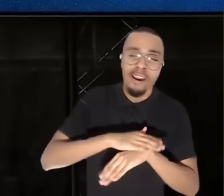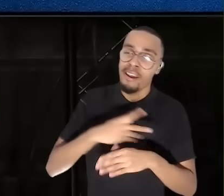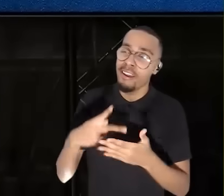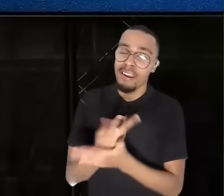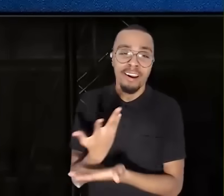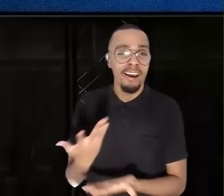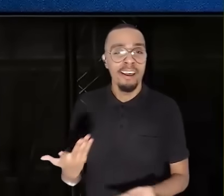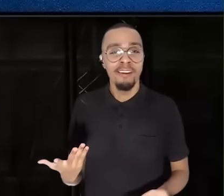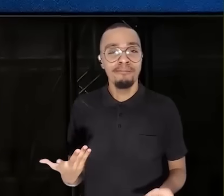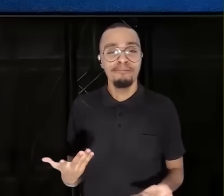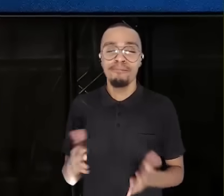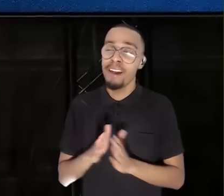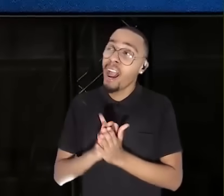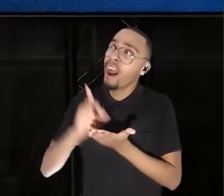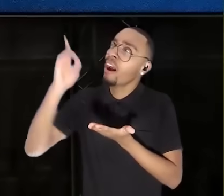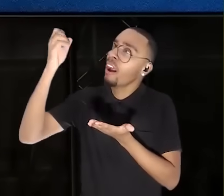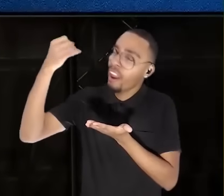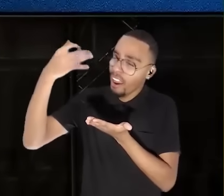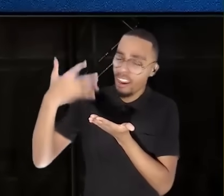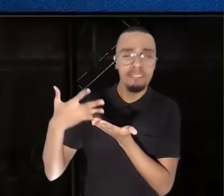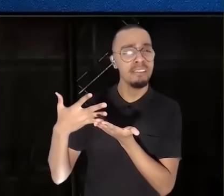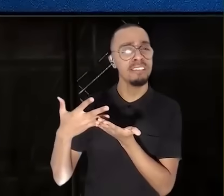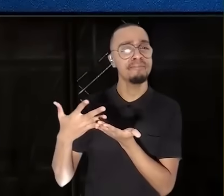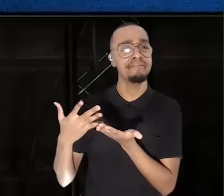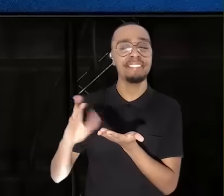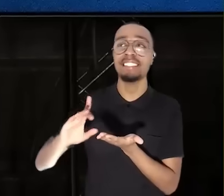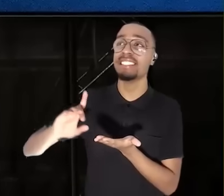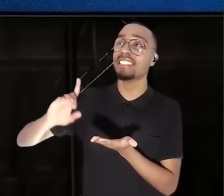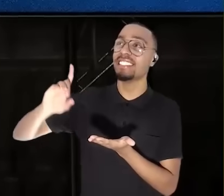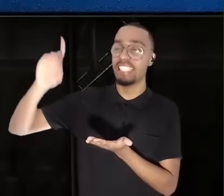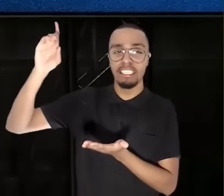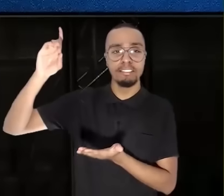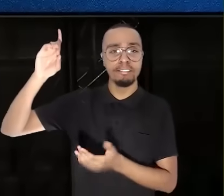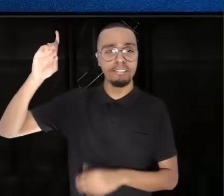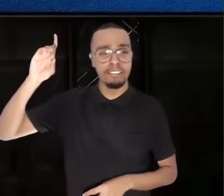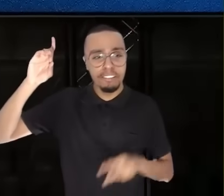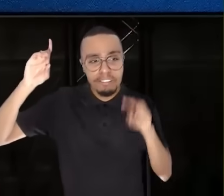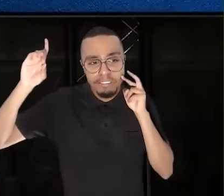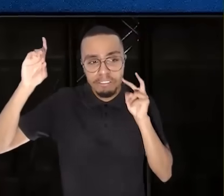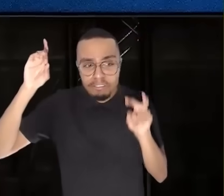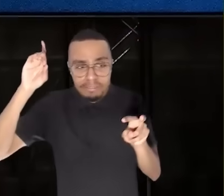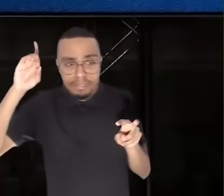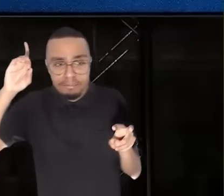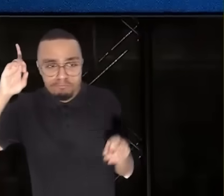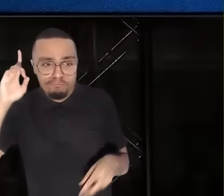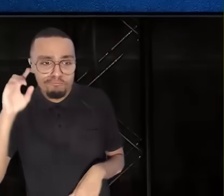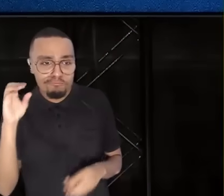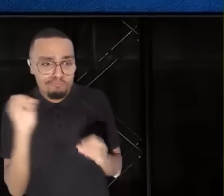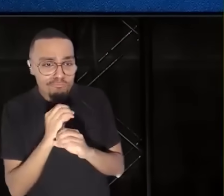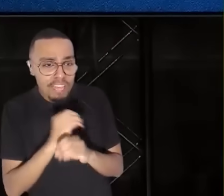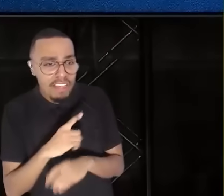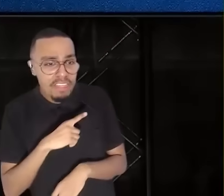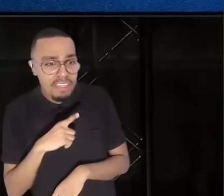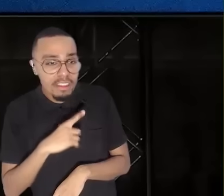que, diante daquilo que não tinha forma, Deus abriu a sua boca. A forma como o